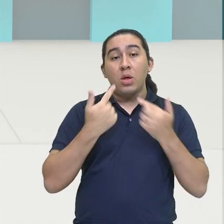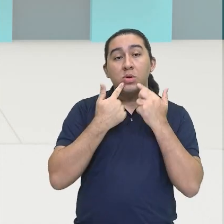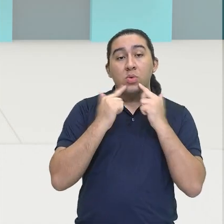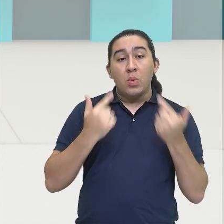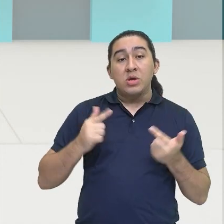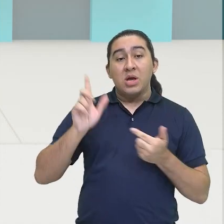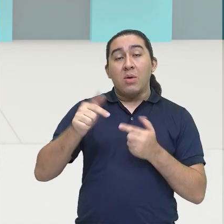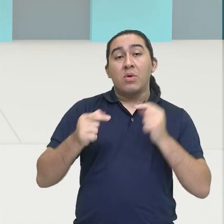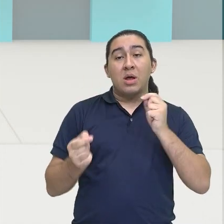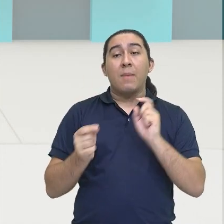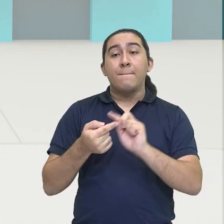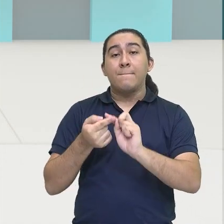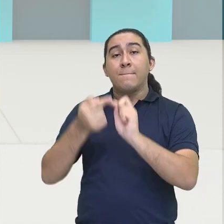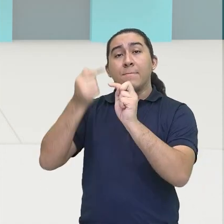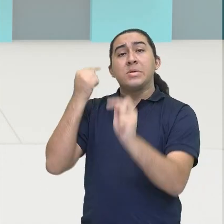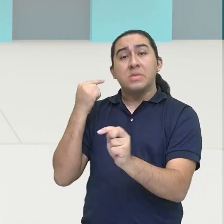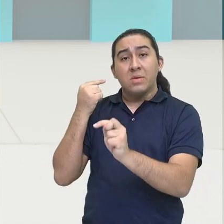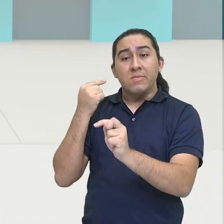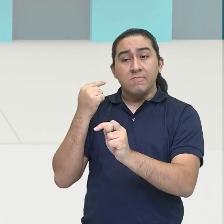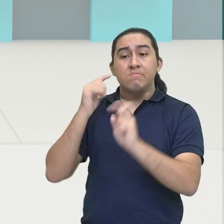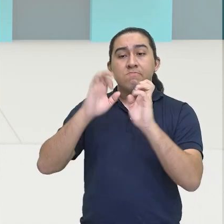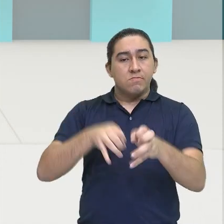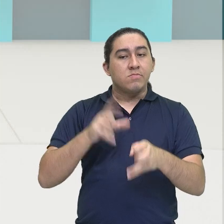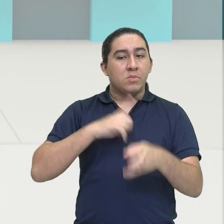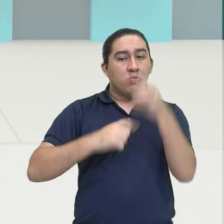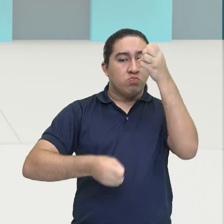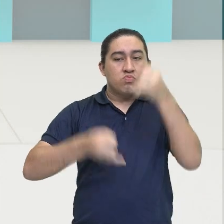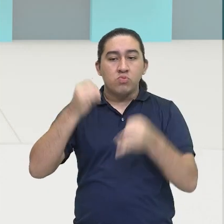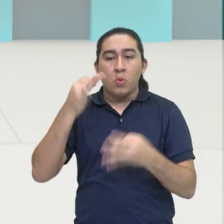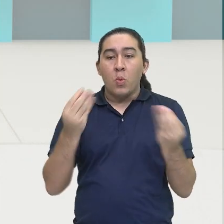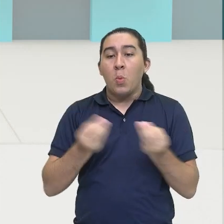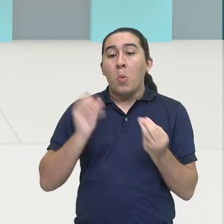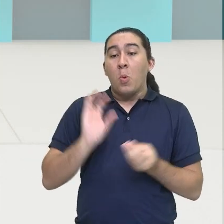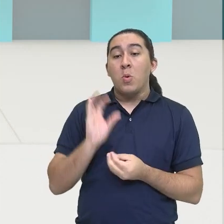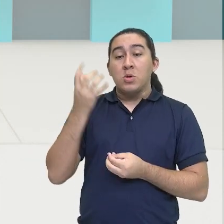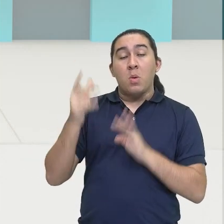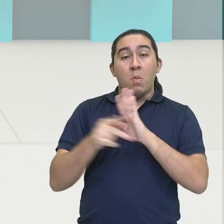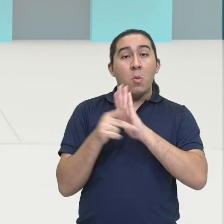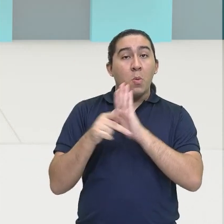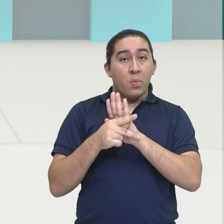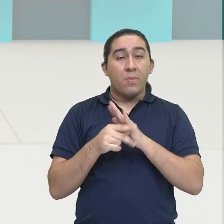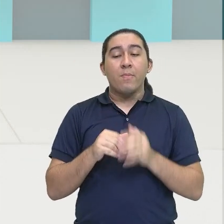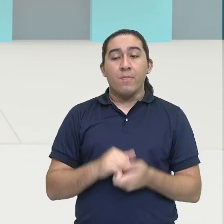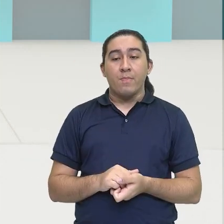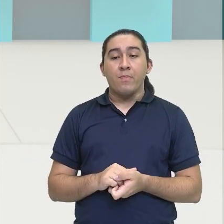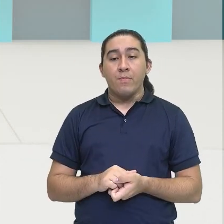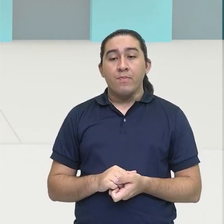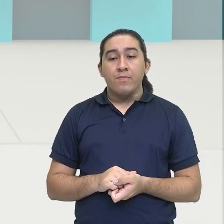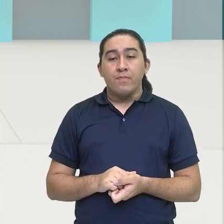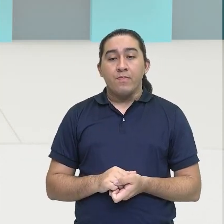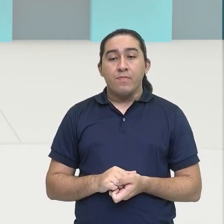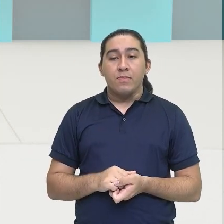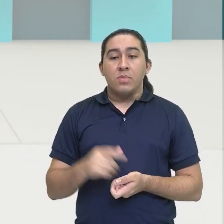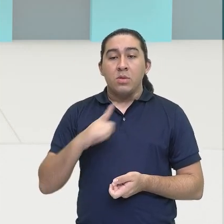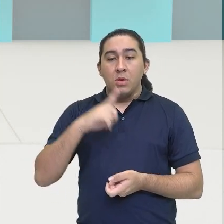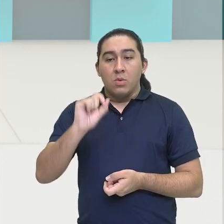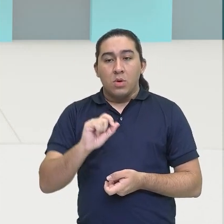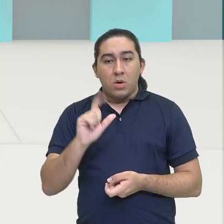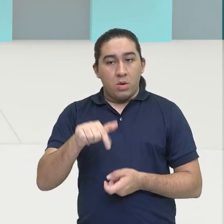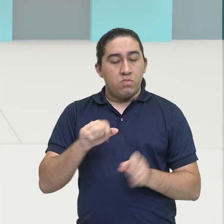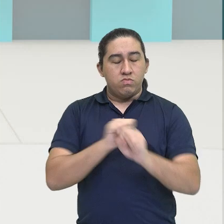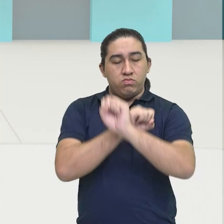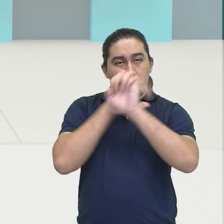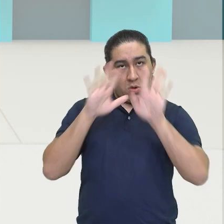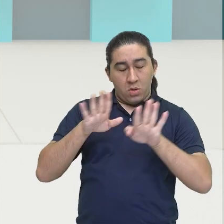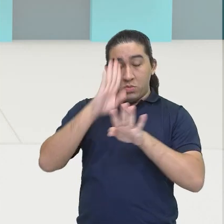feita há anos, ok? Eu estou explicando como esse processo está acontecendo. Eu estou deixando de forma clara